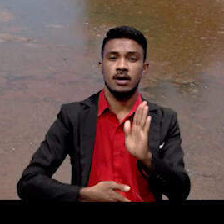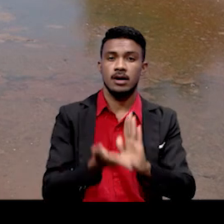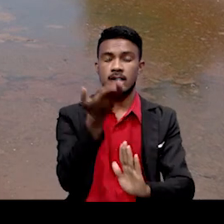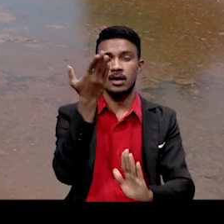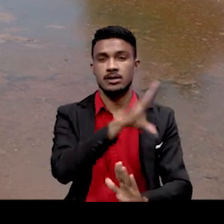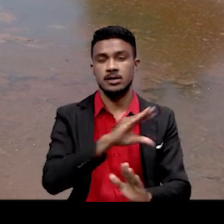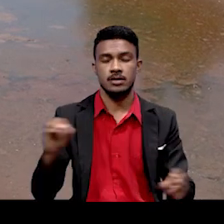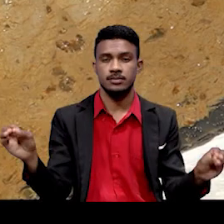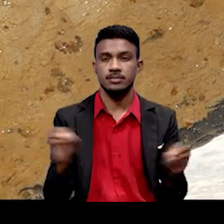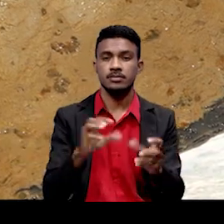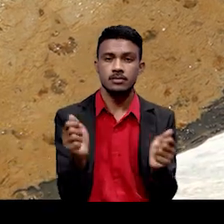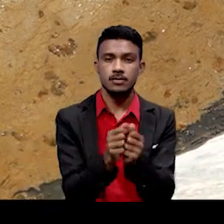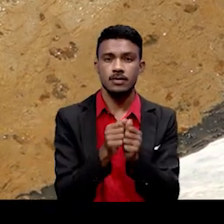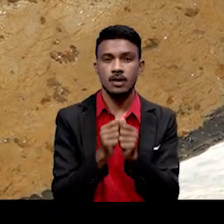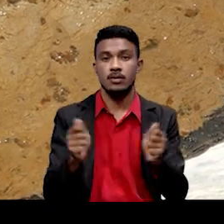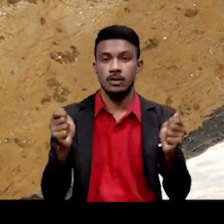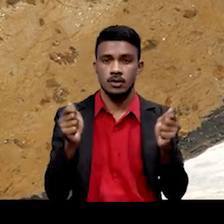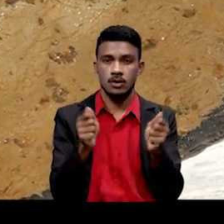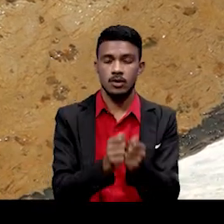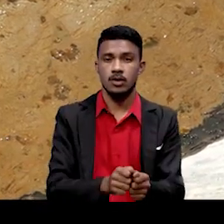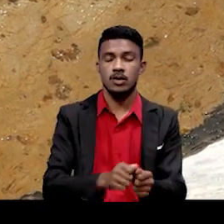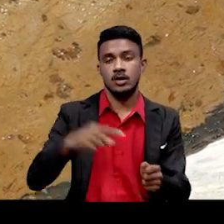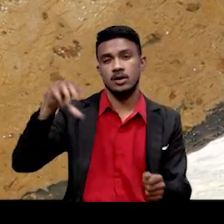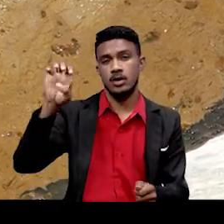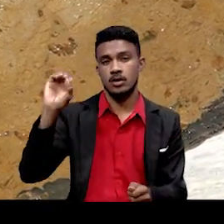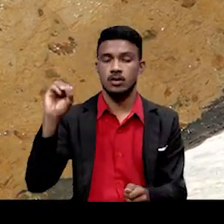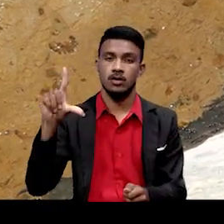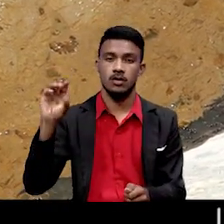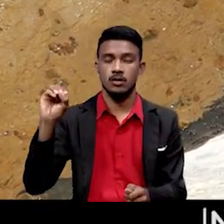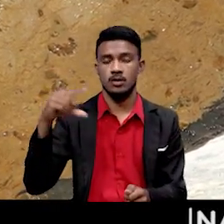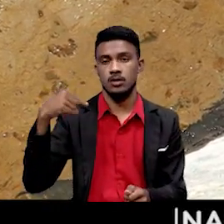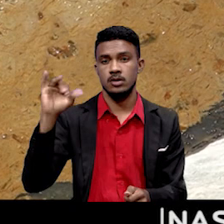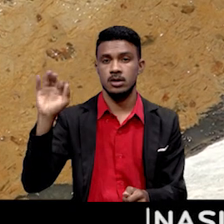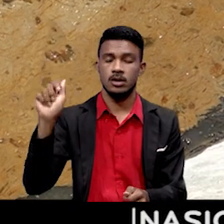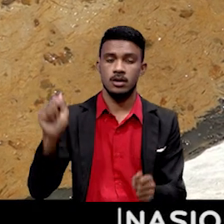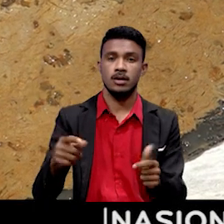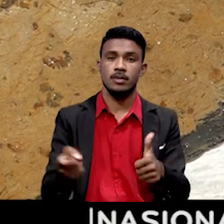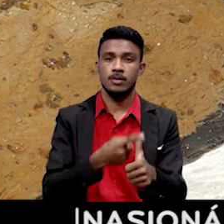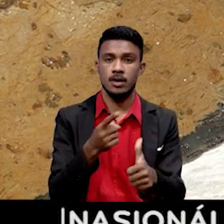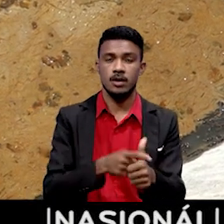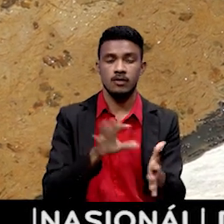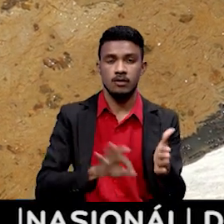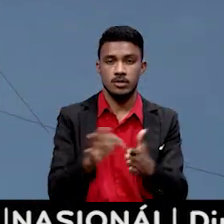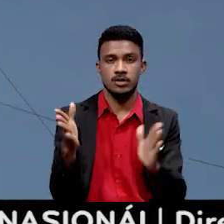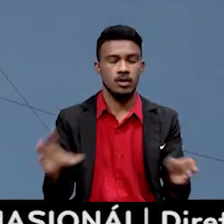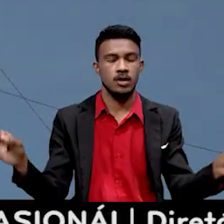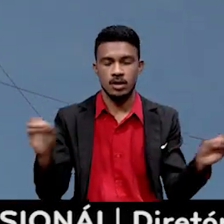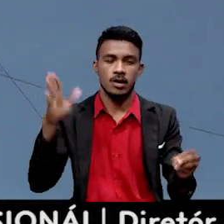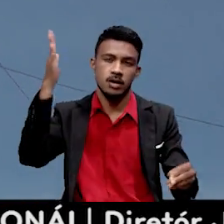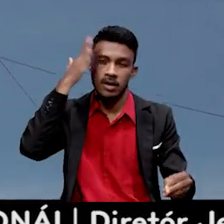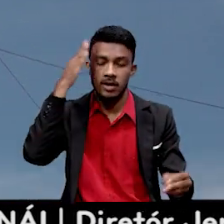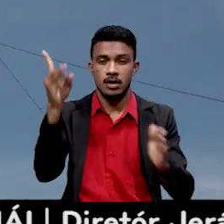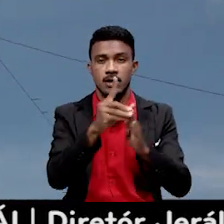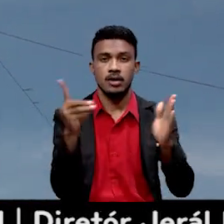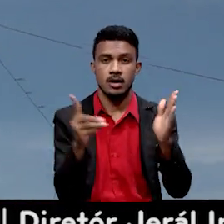a prognóstico zelosia primária, também a formação refere, la consegue identificar e a interpretação dado